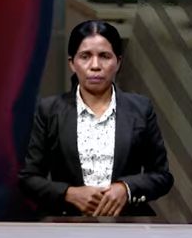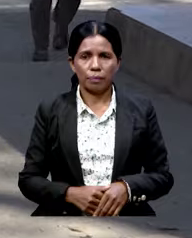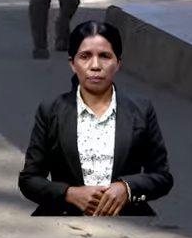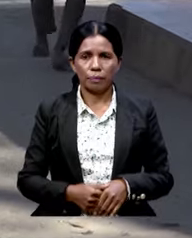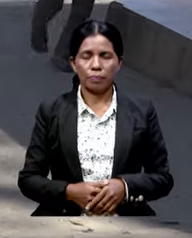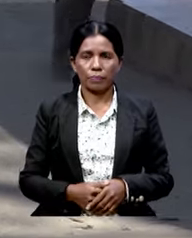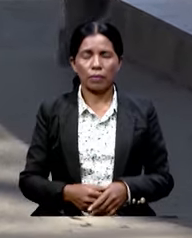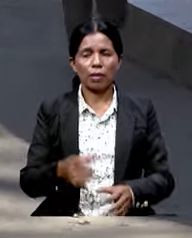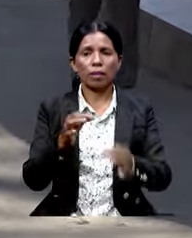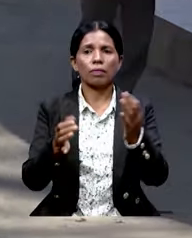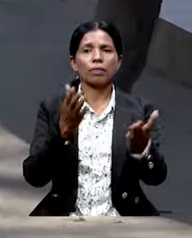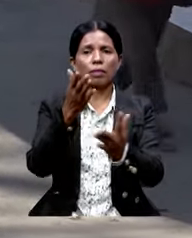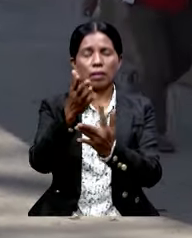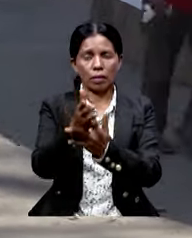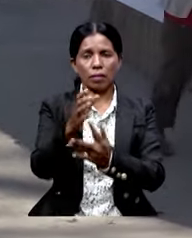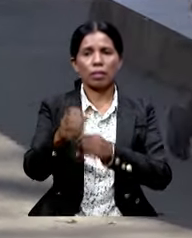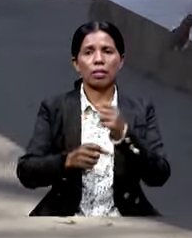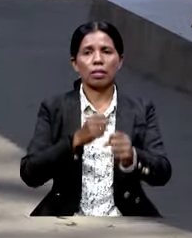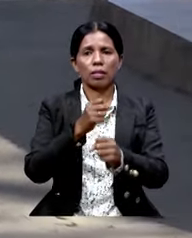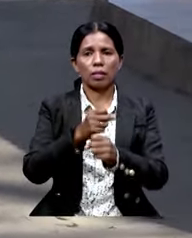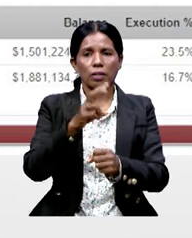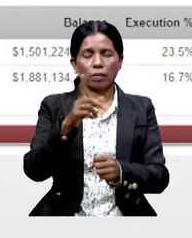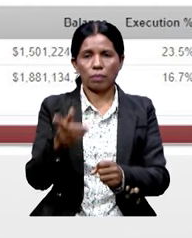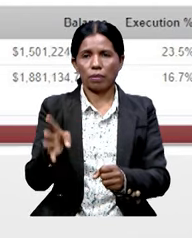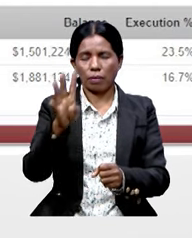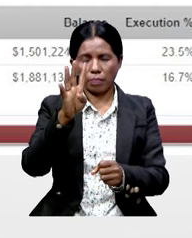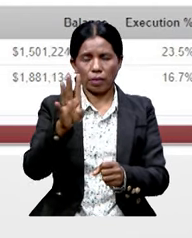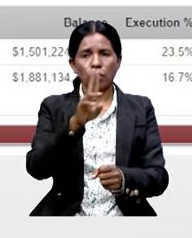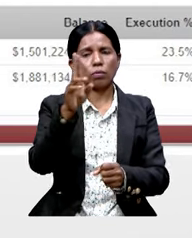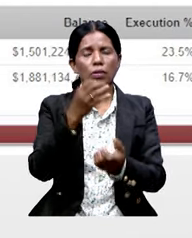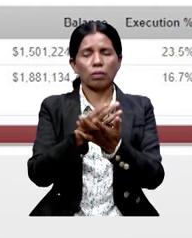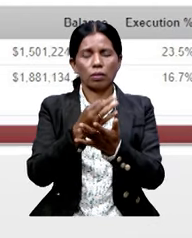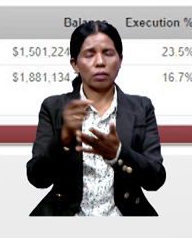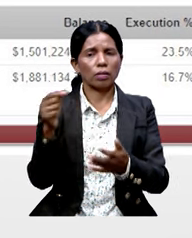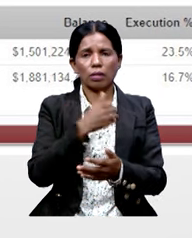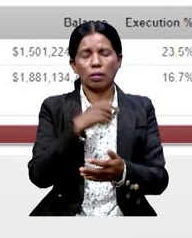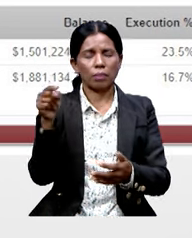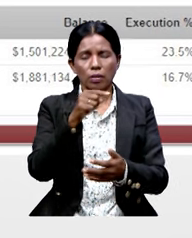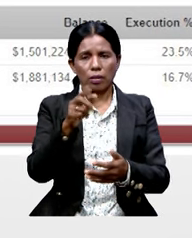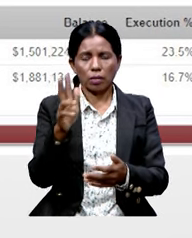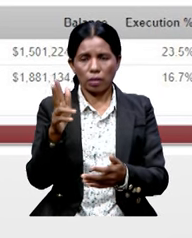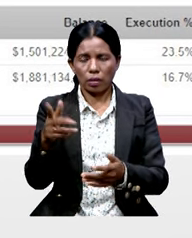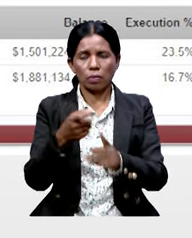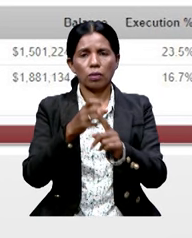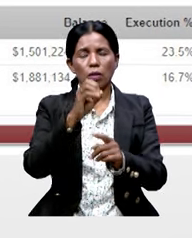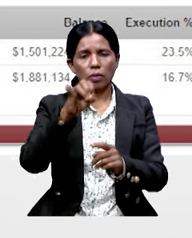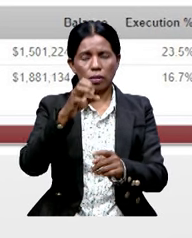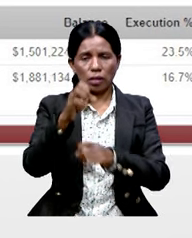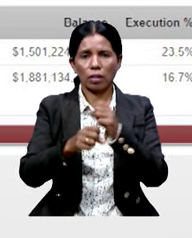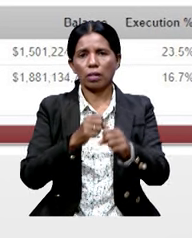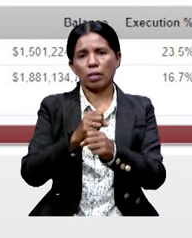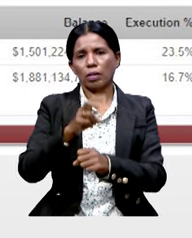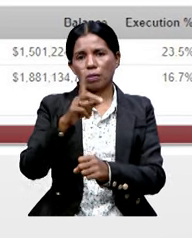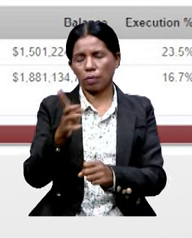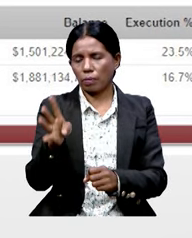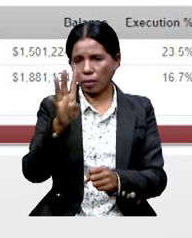Mas que a tutamaona ba metale tinan riroron resingat execução orçamento se deu 15% do nulo. O si orçamento geral estado tinan riroron resingat